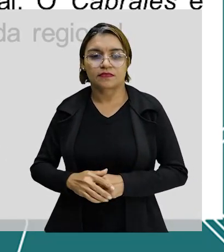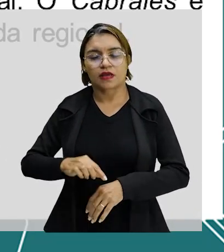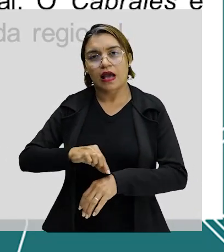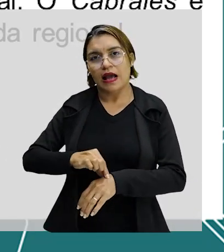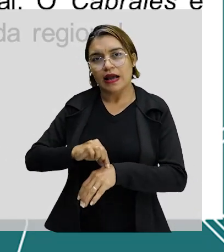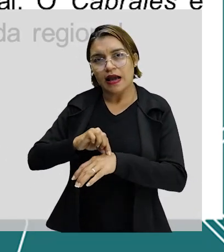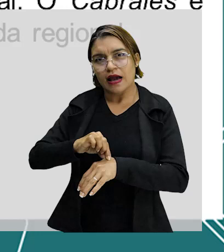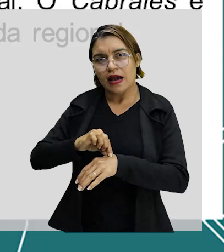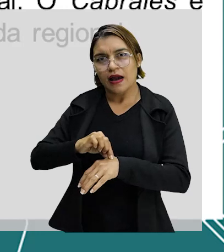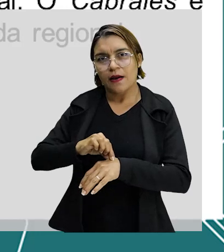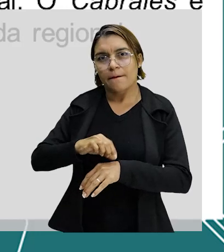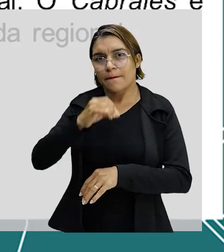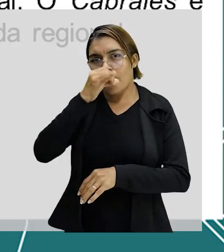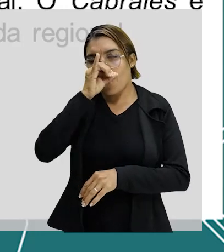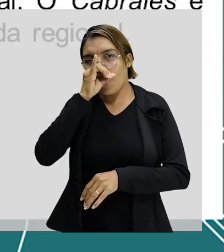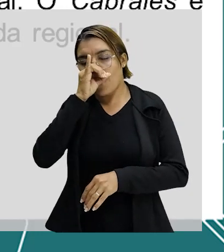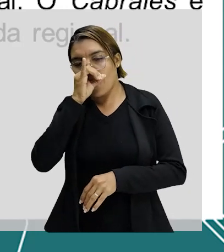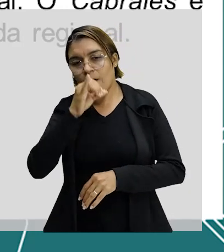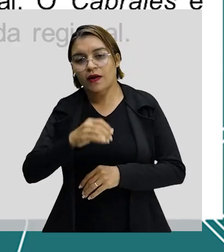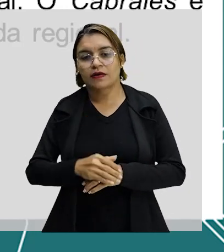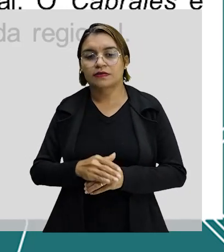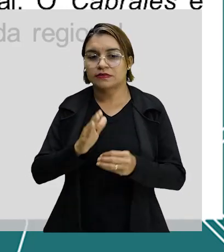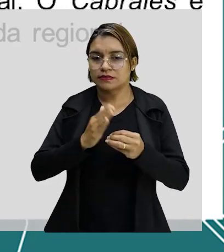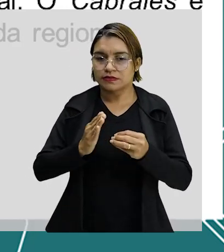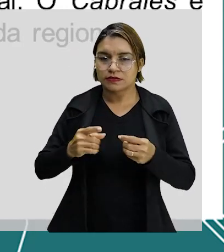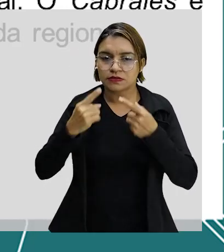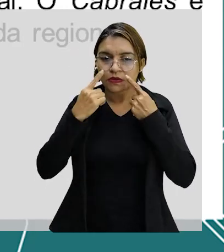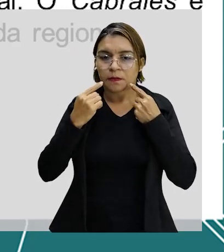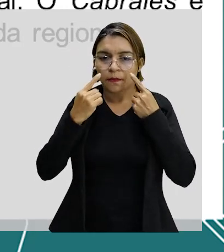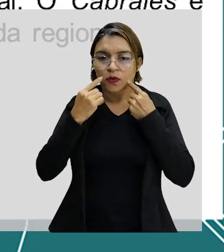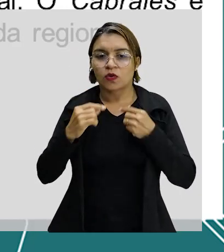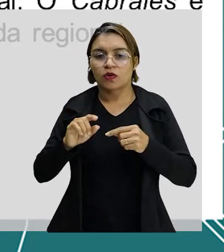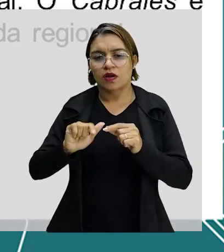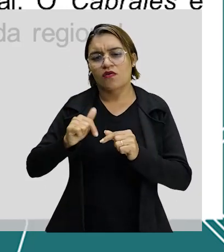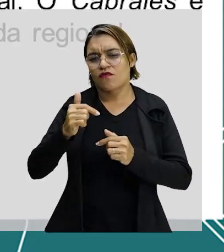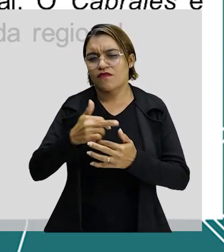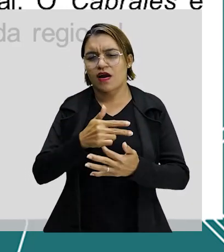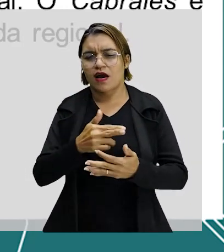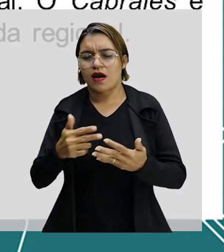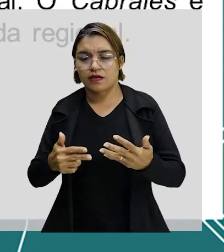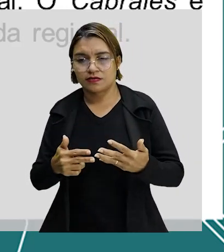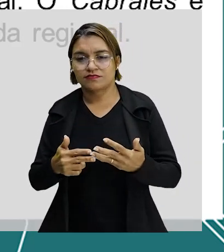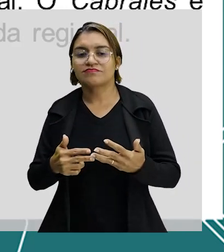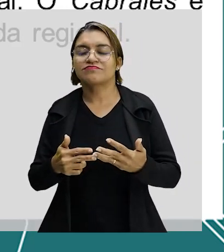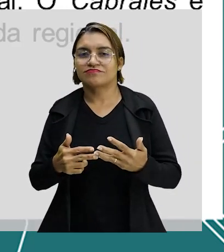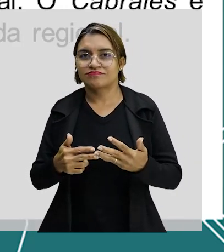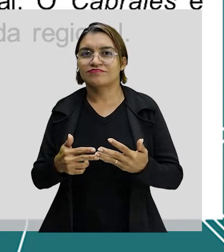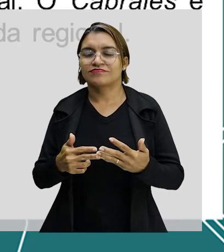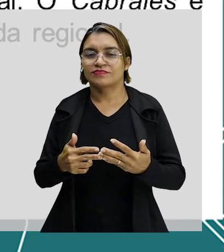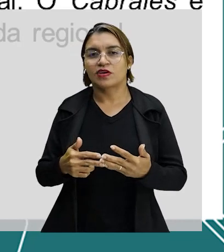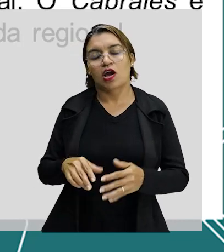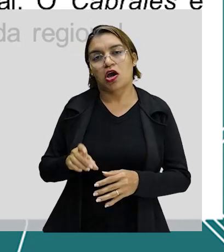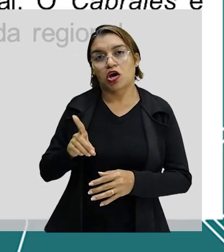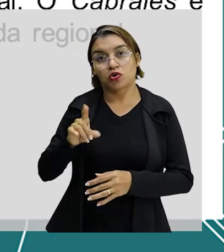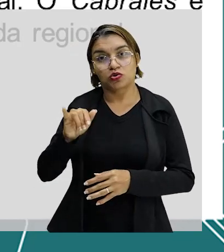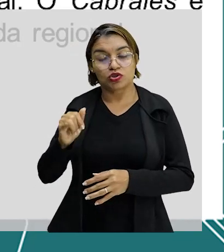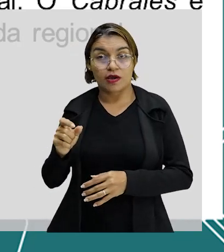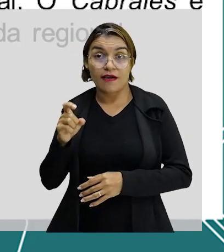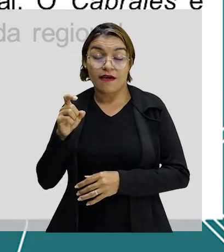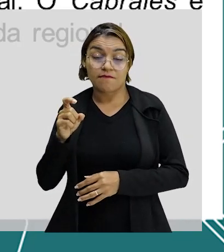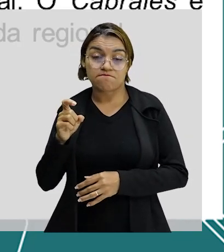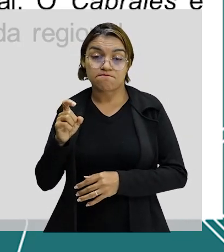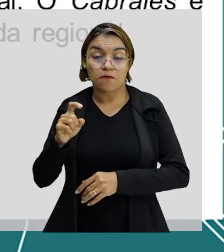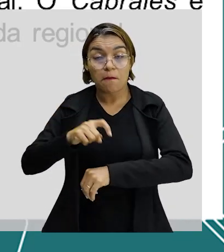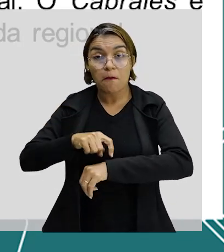de porco, morcela, cebola e chouriço. Muito apropriado para os dias de inverno. As